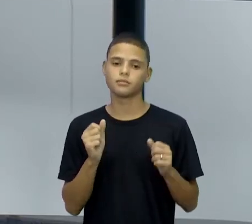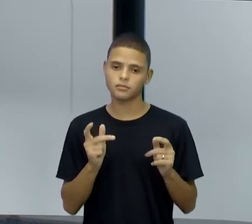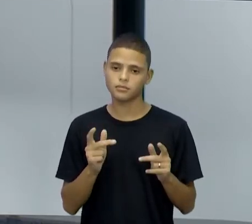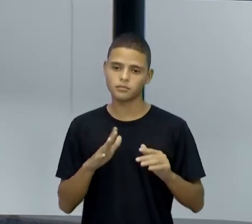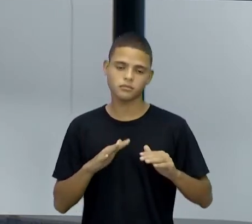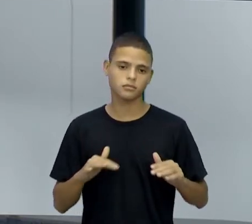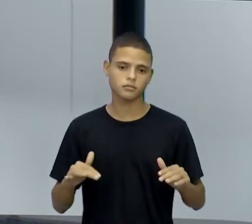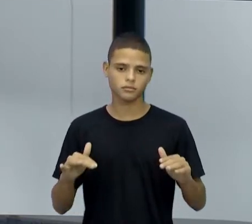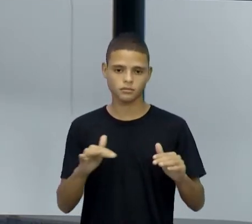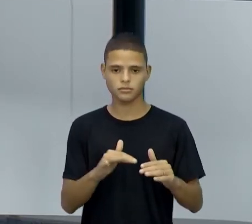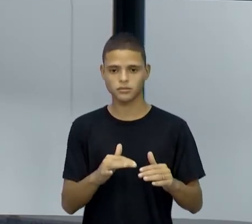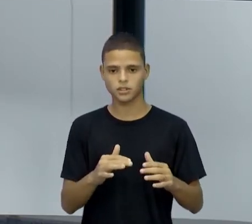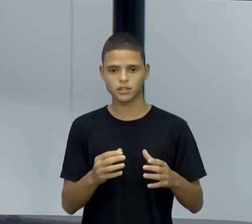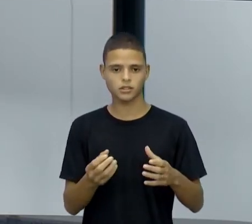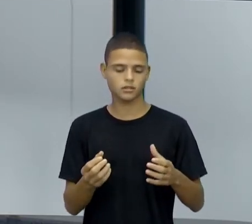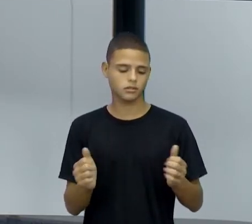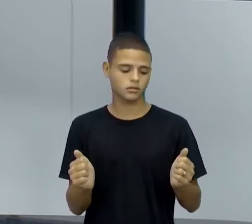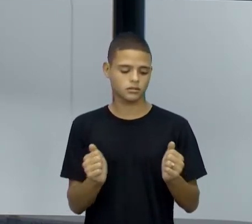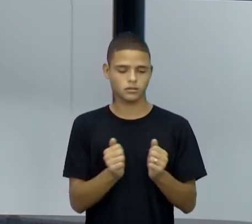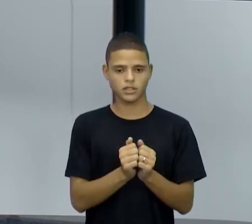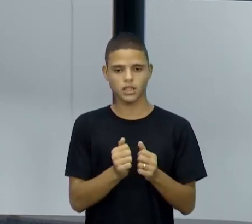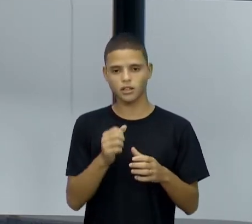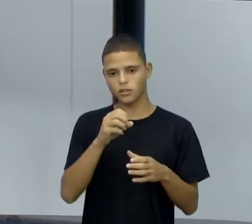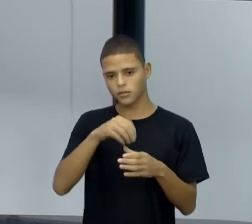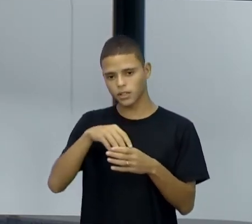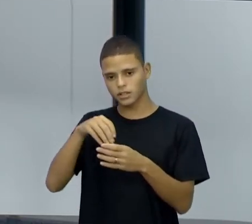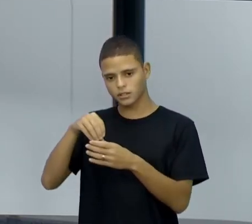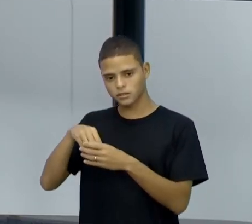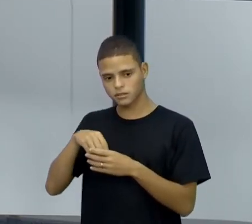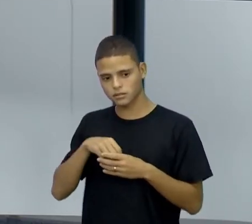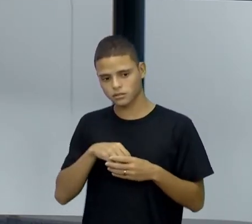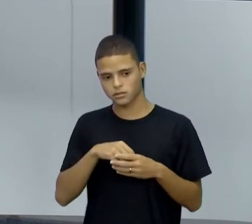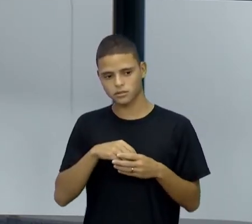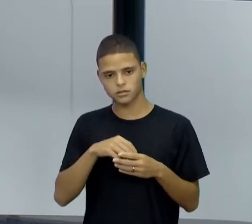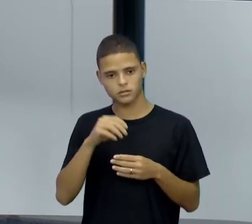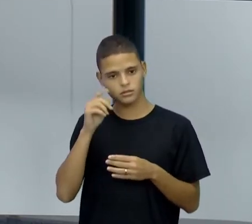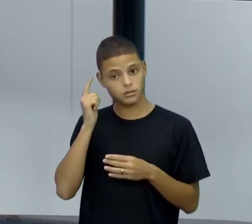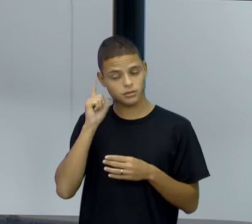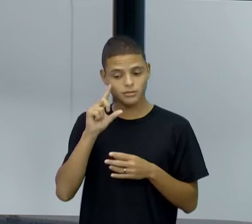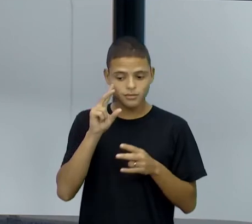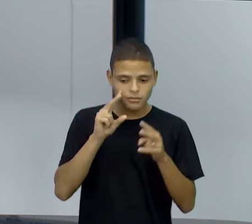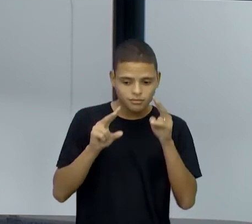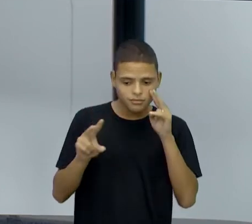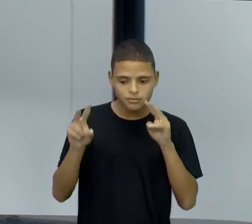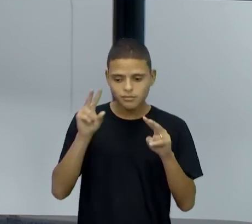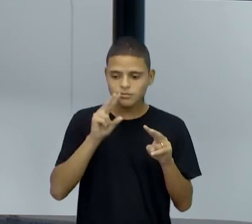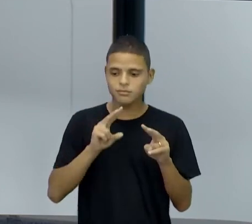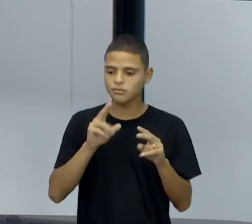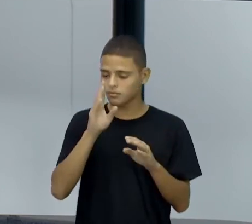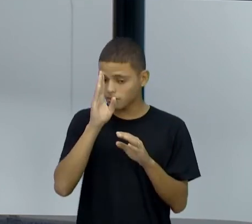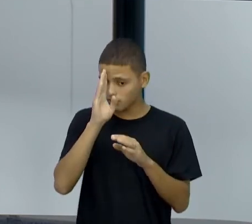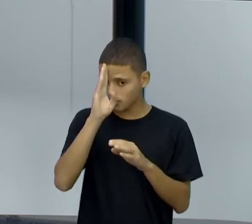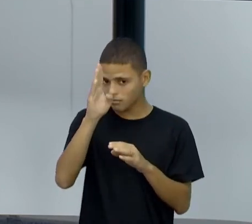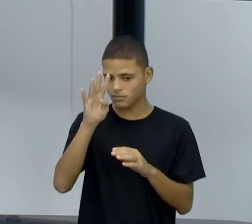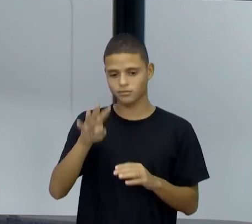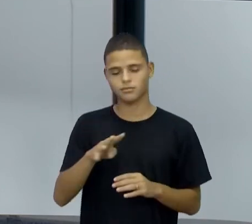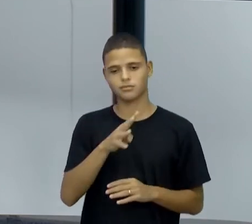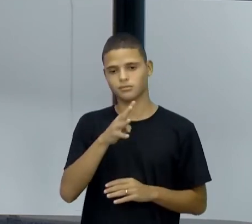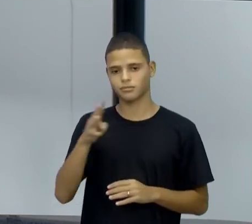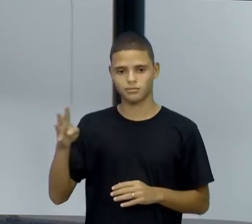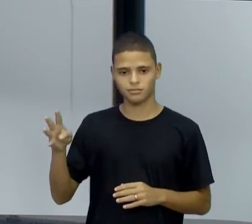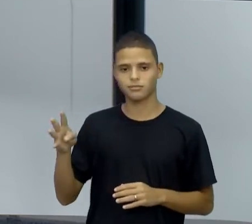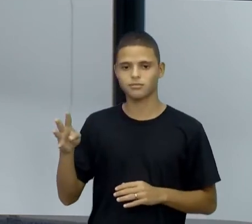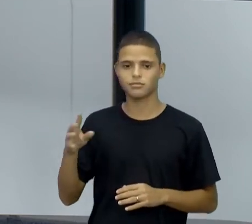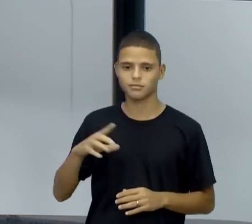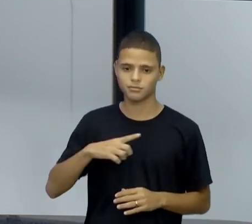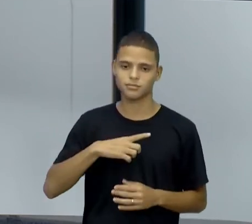toda a constituição da matéria, a gente consegue escrever quimicamente, olhando pura e exclusivamente para aquela tabela periódica. Aquela